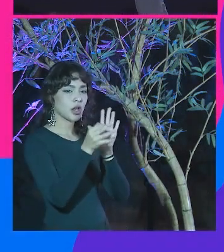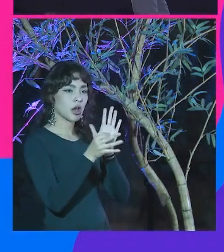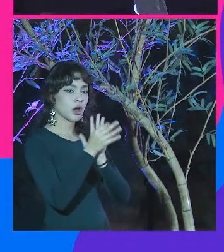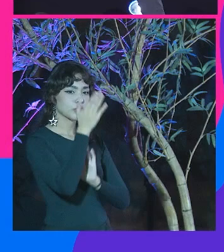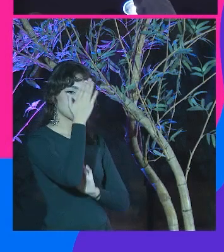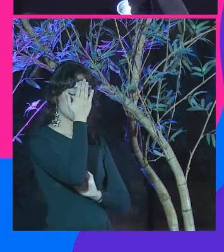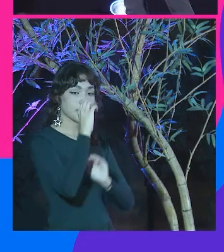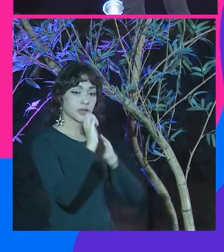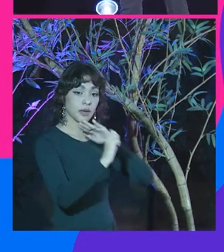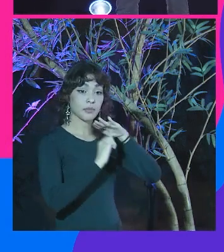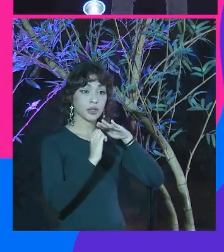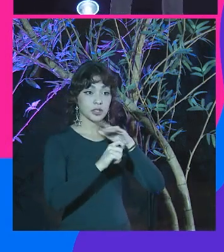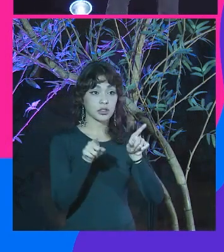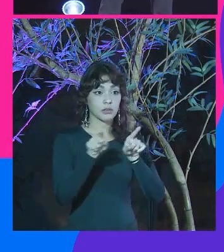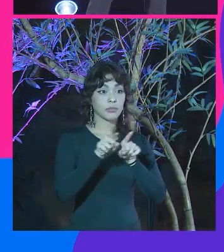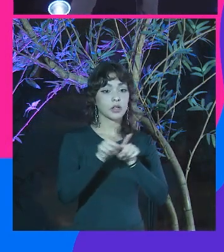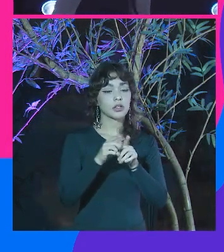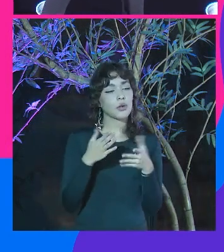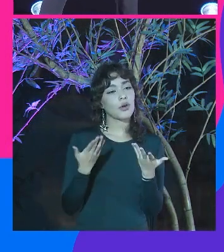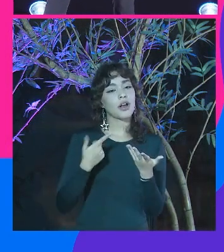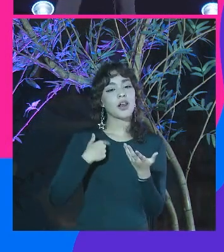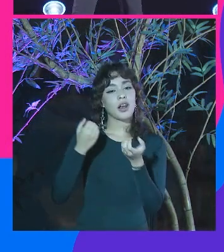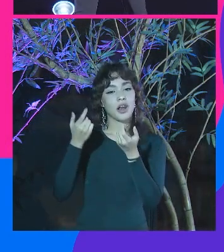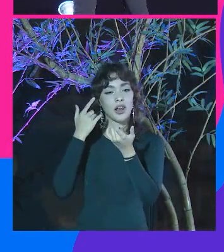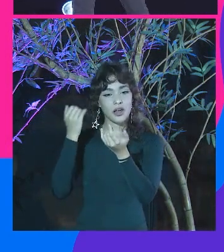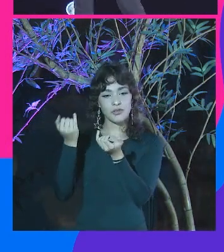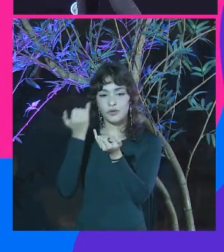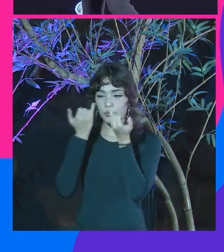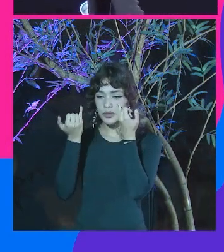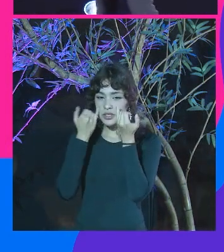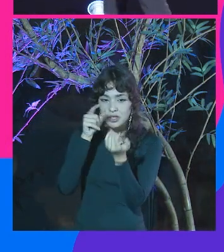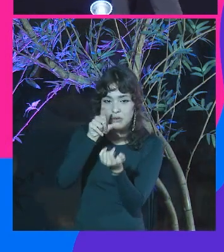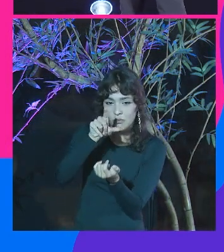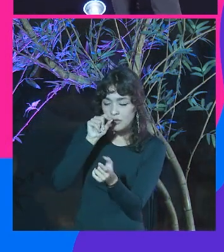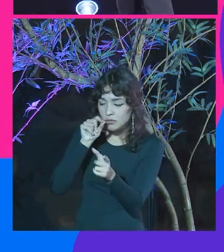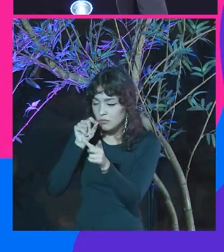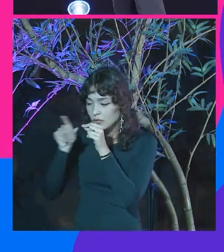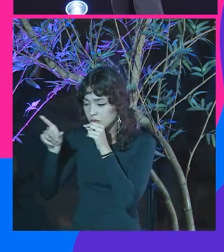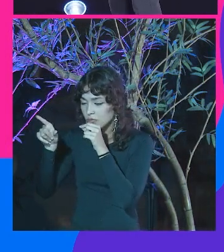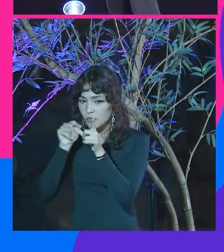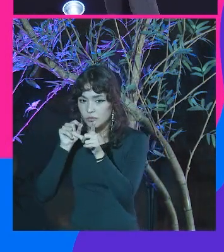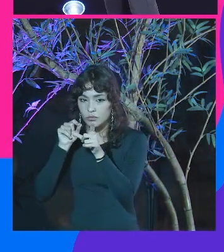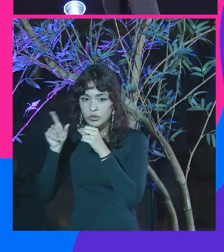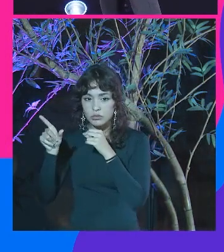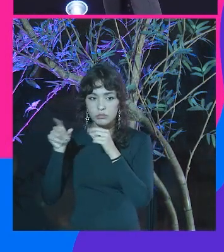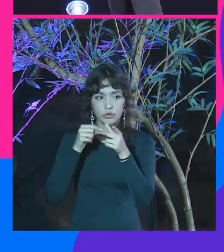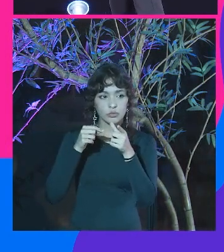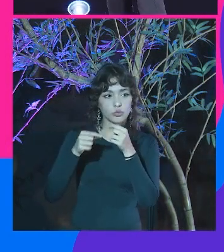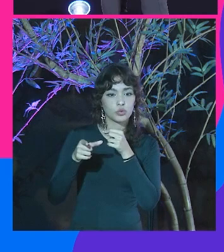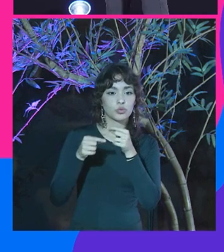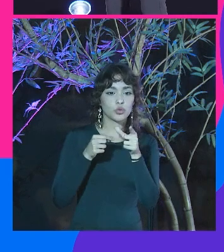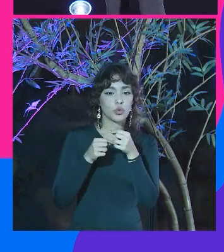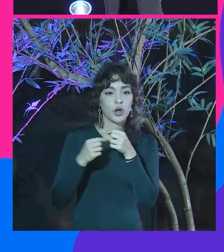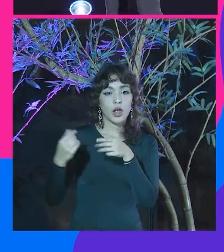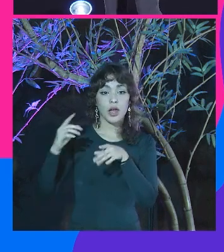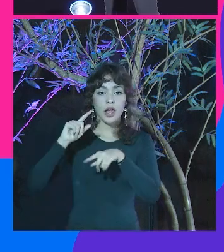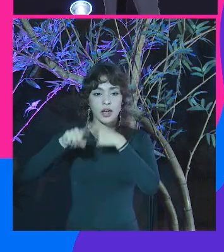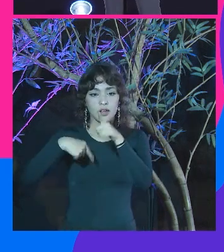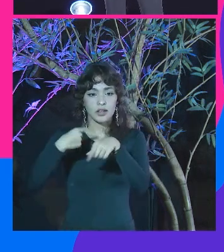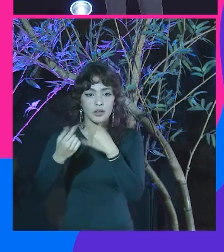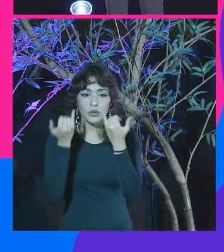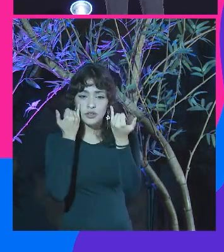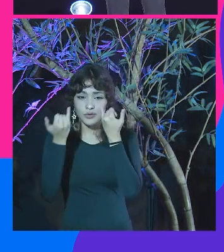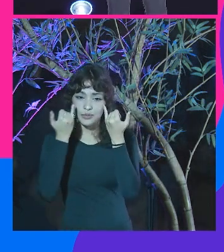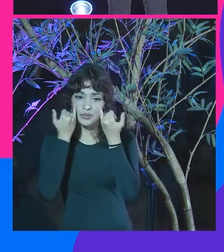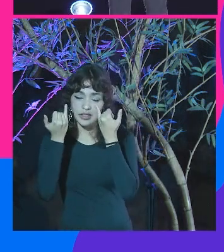de ser inspirado por dados, pegava um pouquinho de dados e usava no processo decisório, passou a ser orientado por dados, e Então começaram a